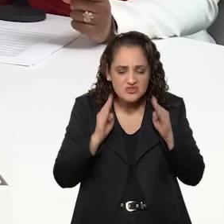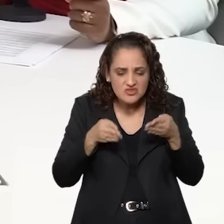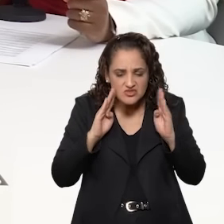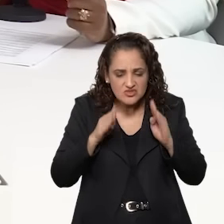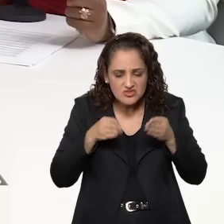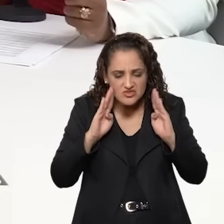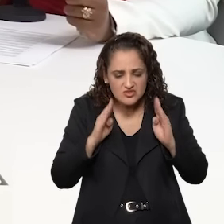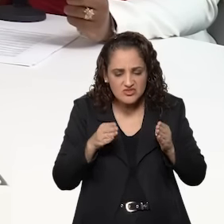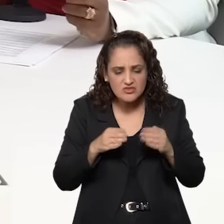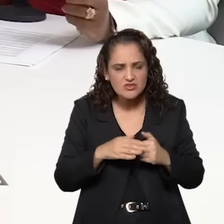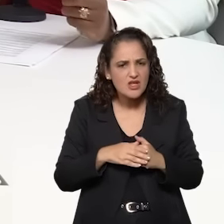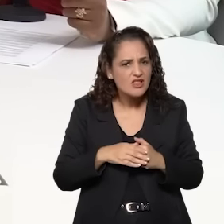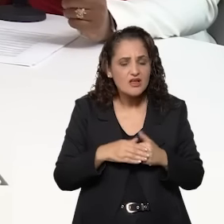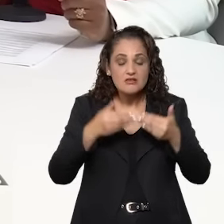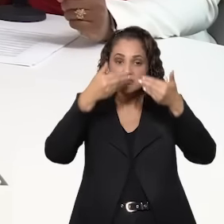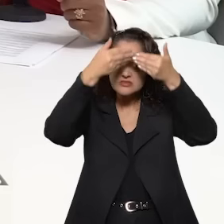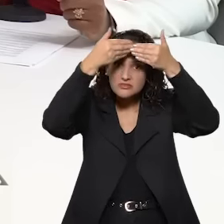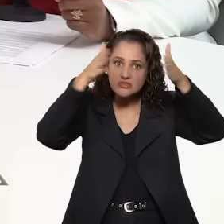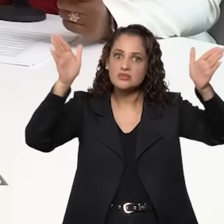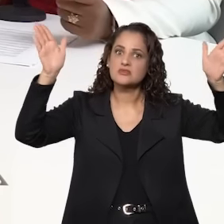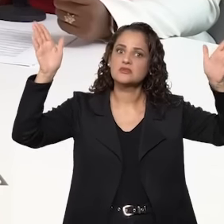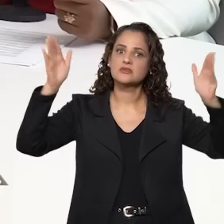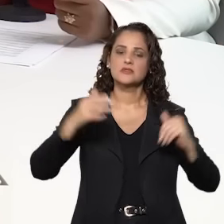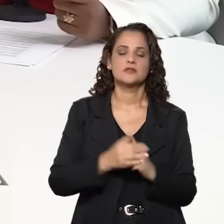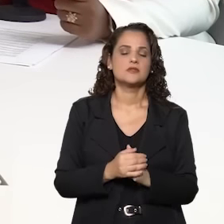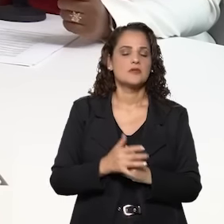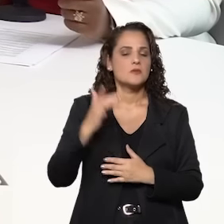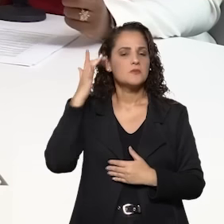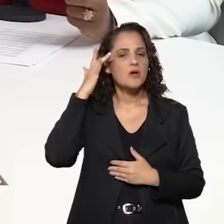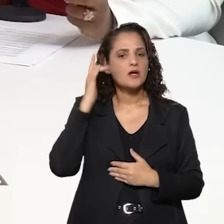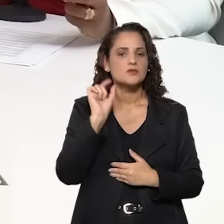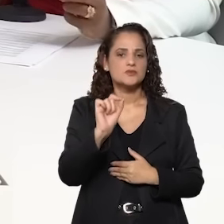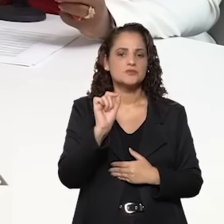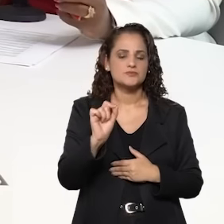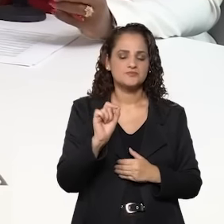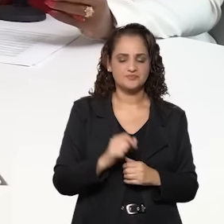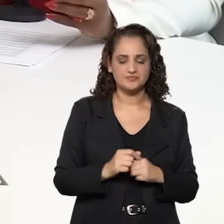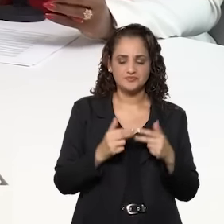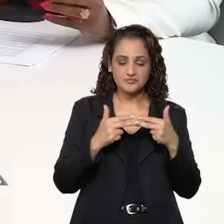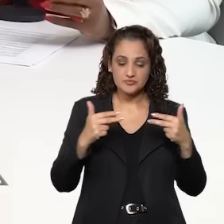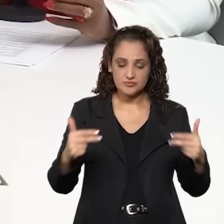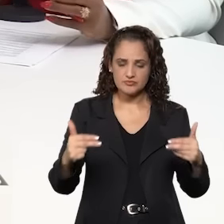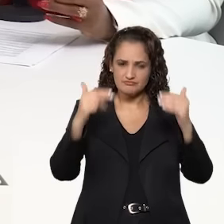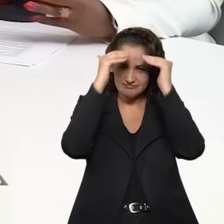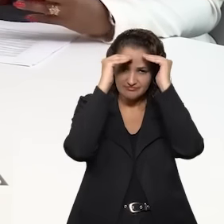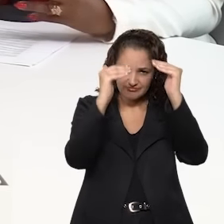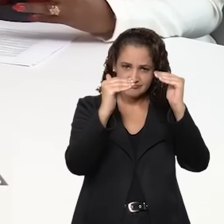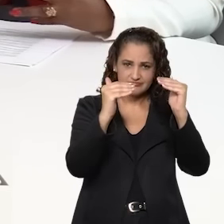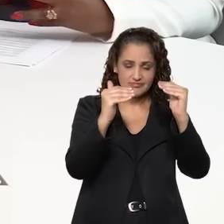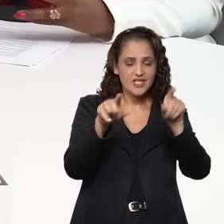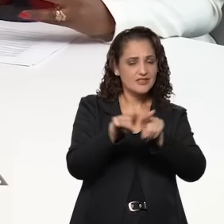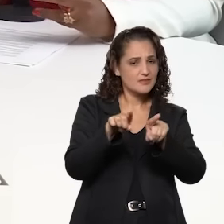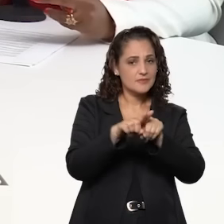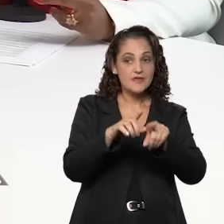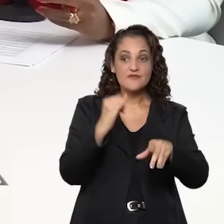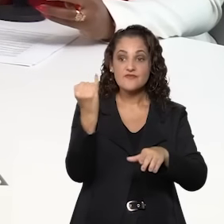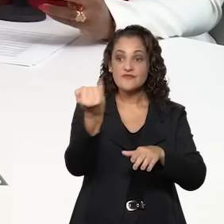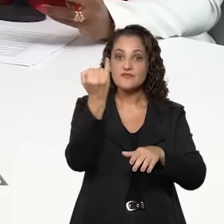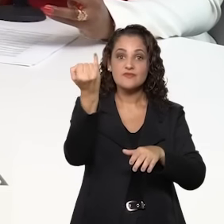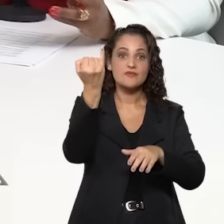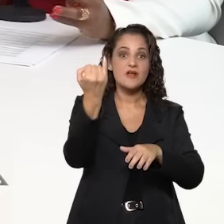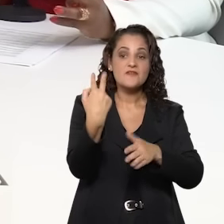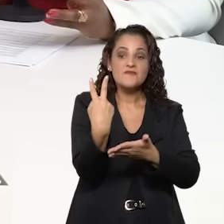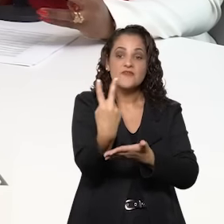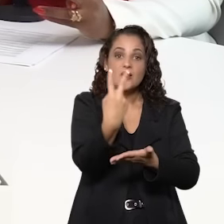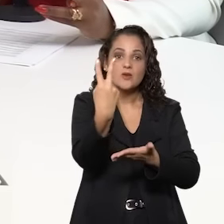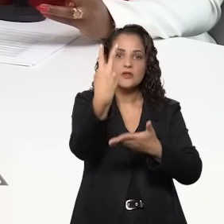que respeitar a diversidade valorizar essa diversidade porque isso é riqueza trazendo o ponto da da Jorgete é É também